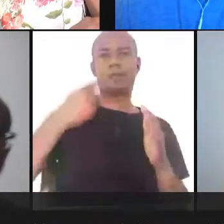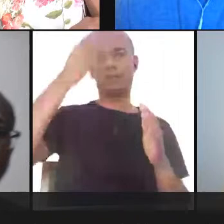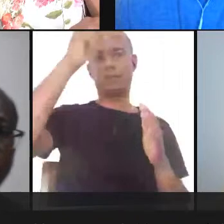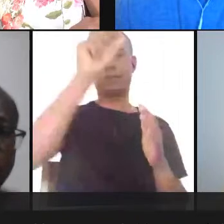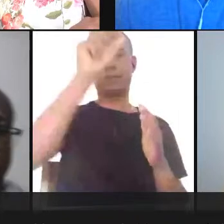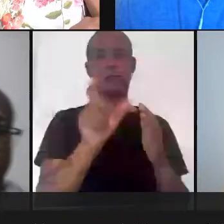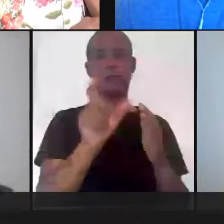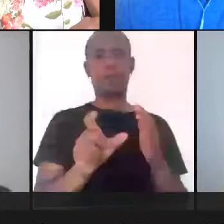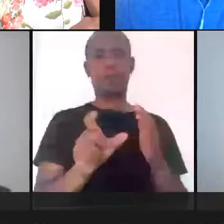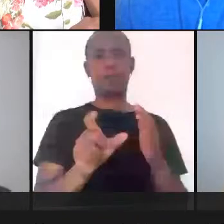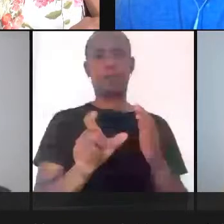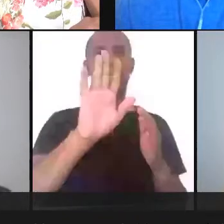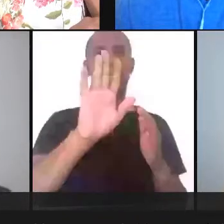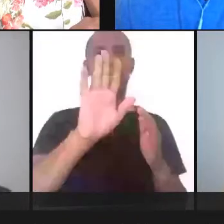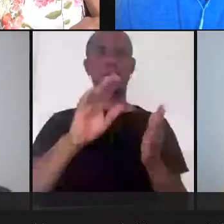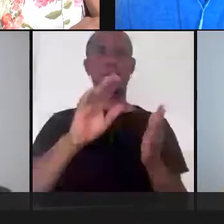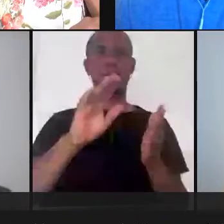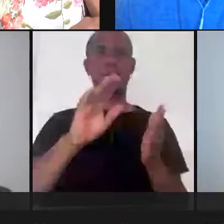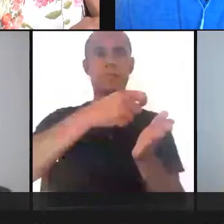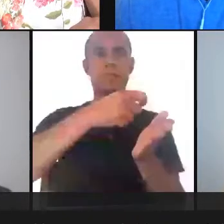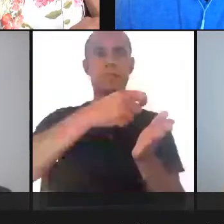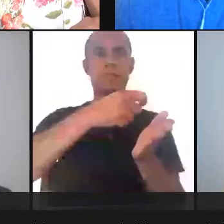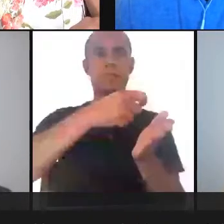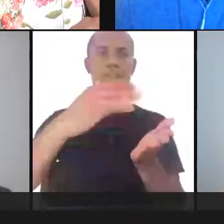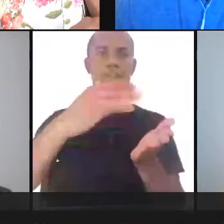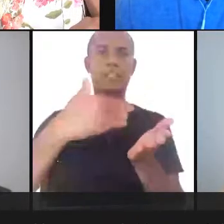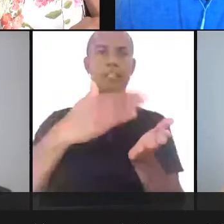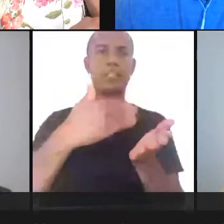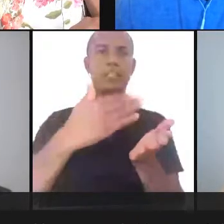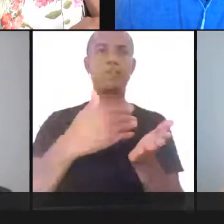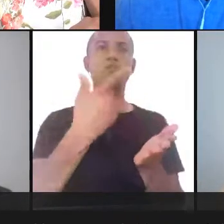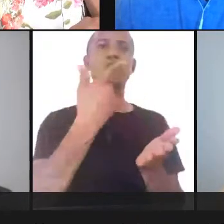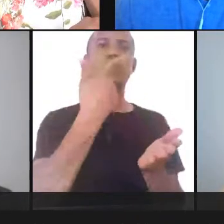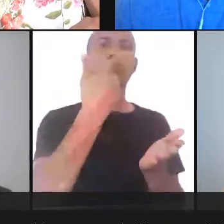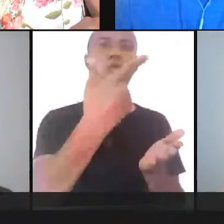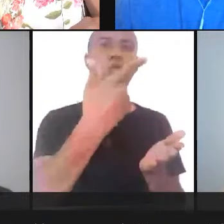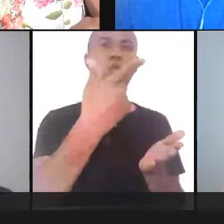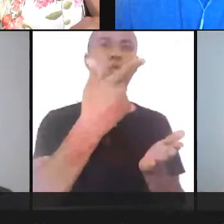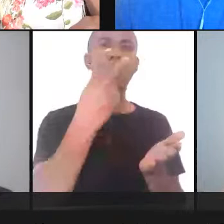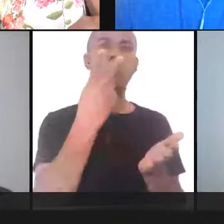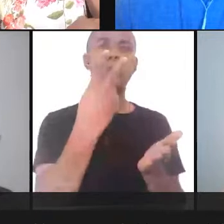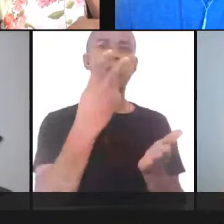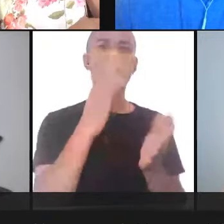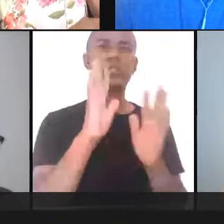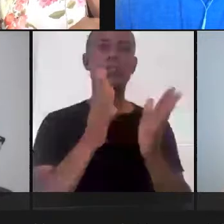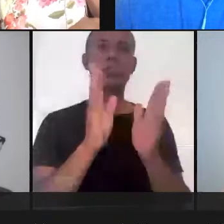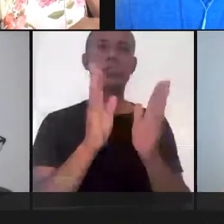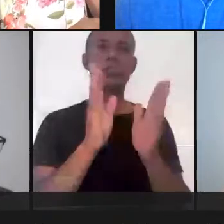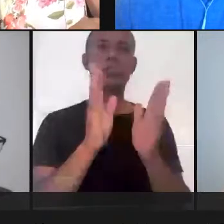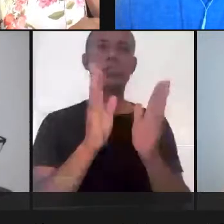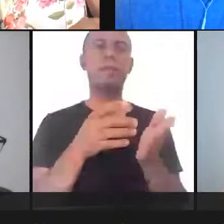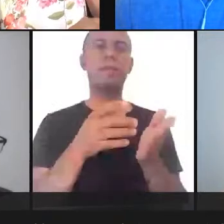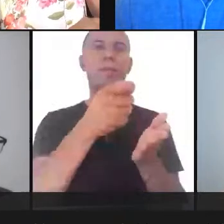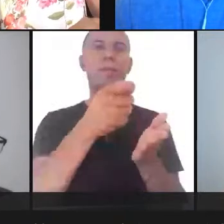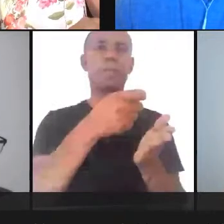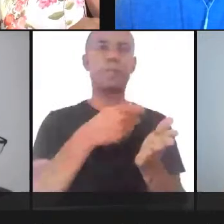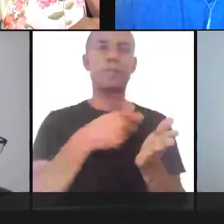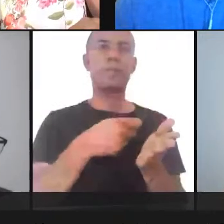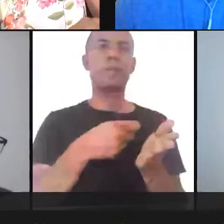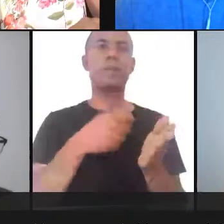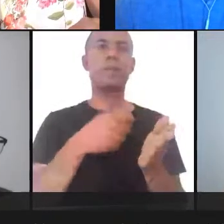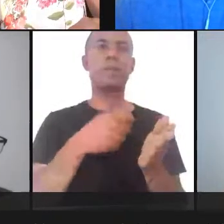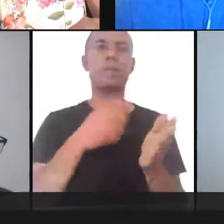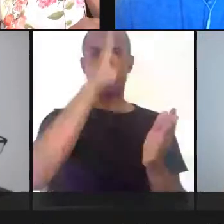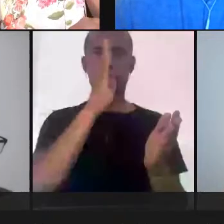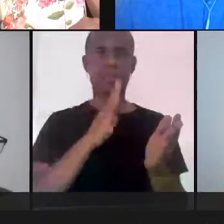a Velha Dentufa foi publicado no Brasil, não tem edição moçambicana, mas cá publiquei pela Alcance, Azul e Moedas e Vão ao Caça das Palavras.